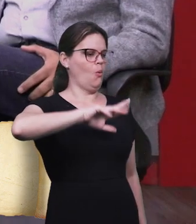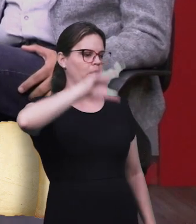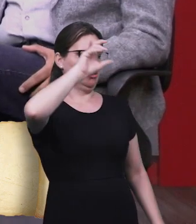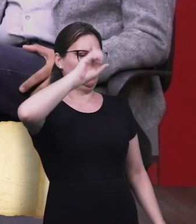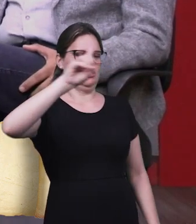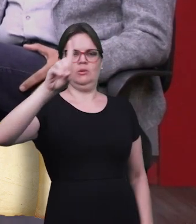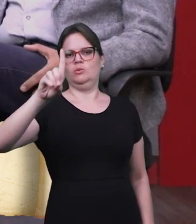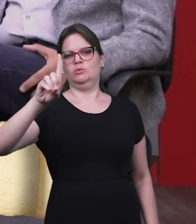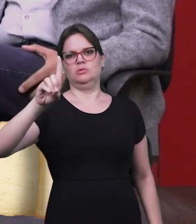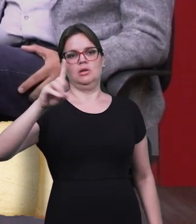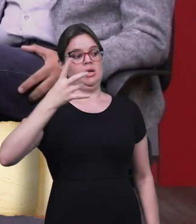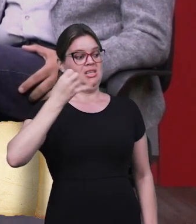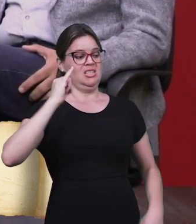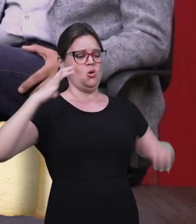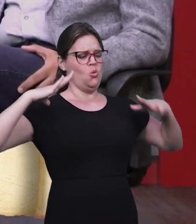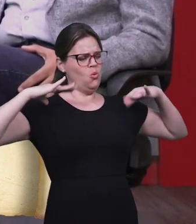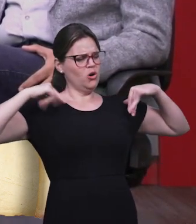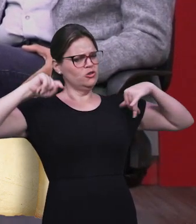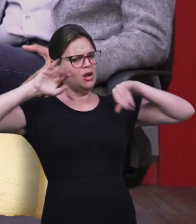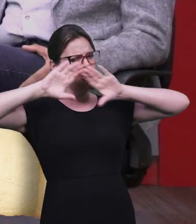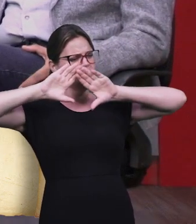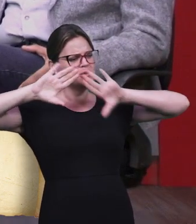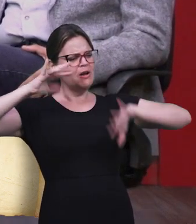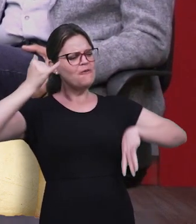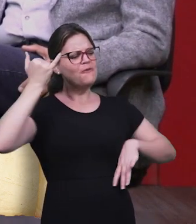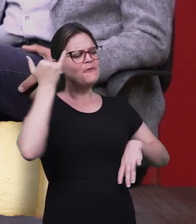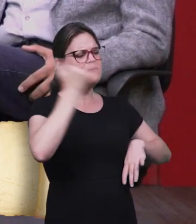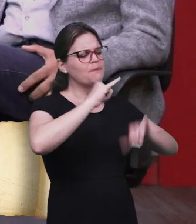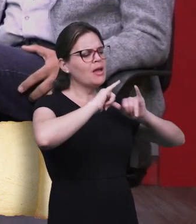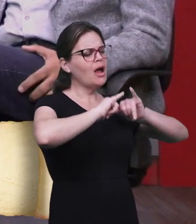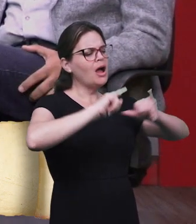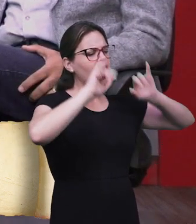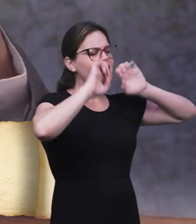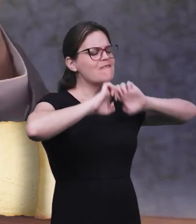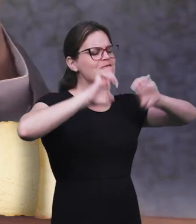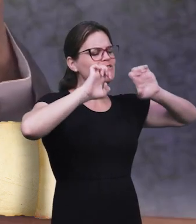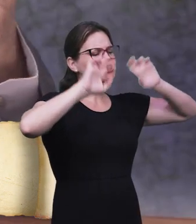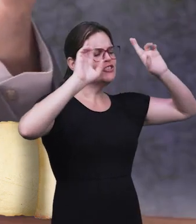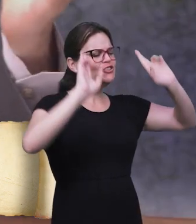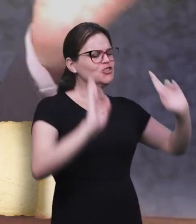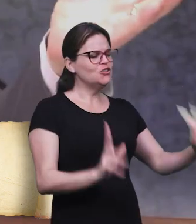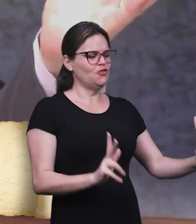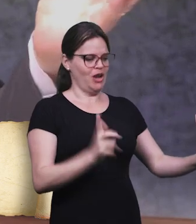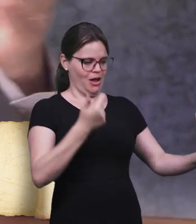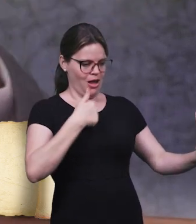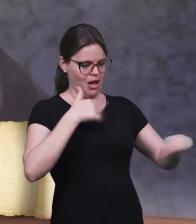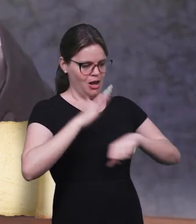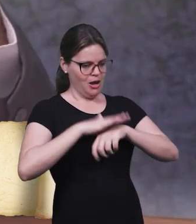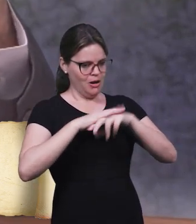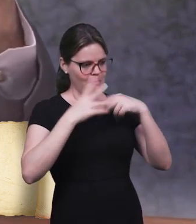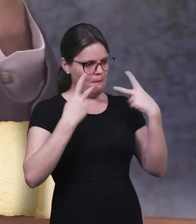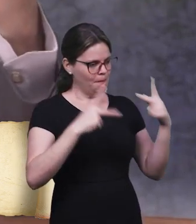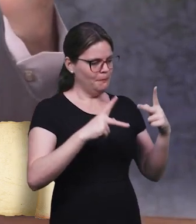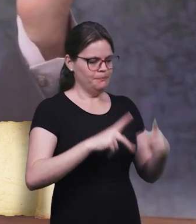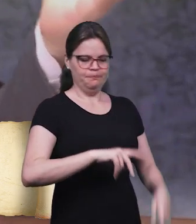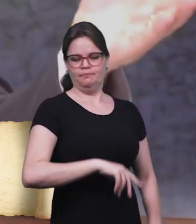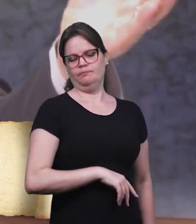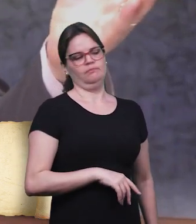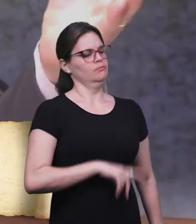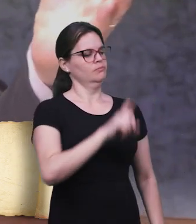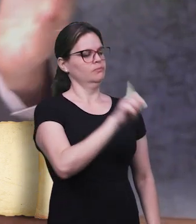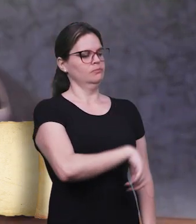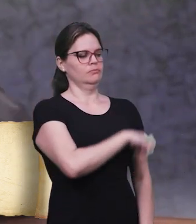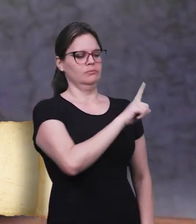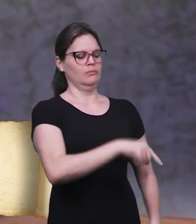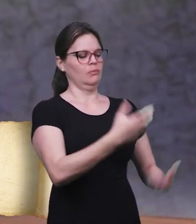esse anjo não é de Deus. Não é? Seja proibitivo, seja